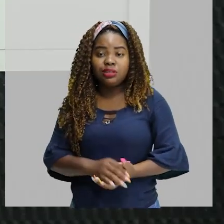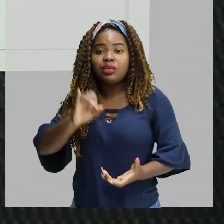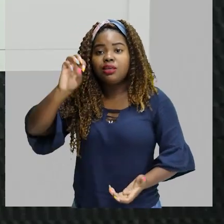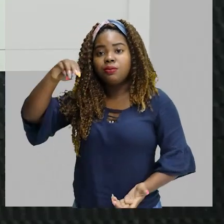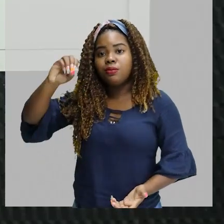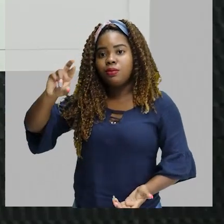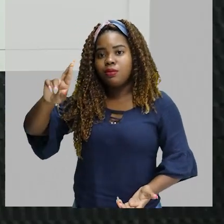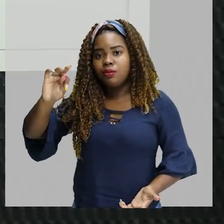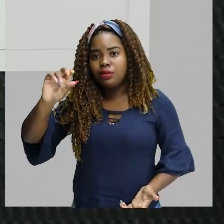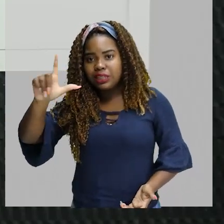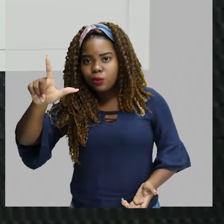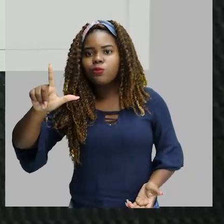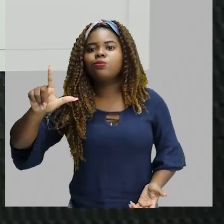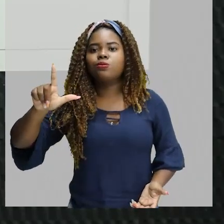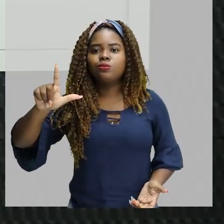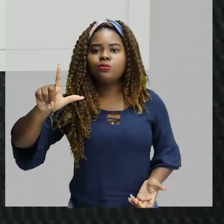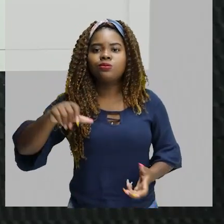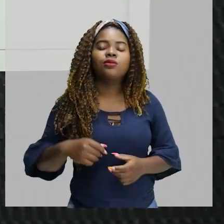alma